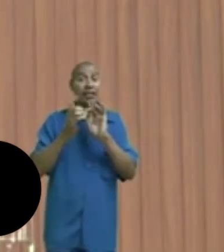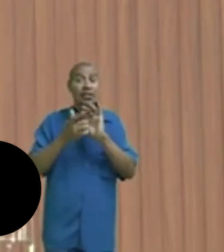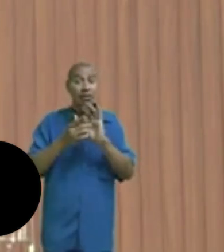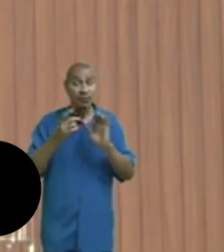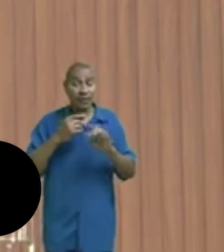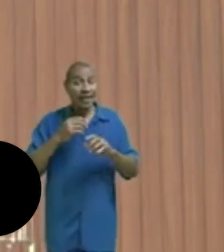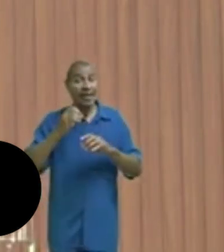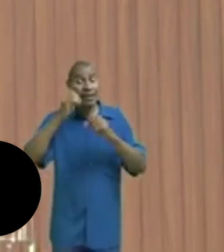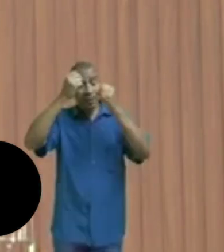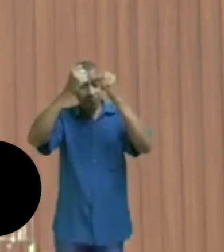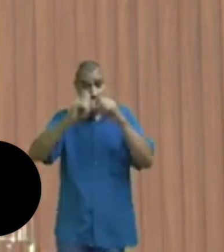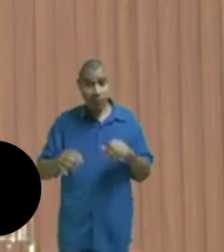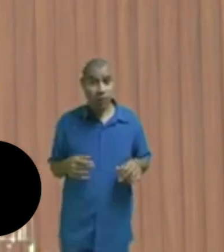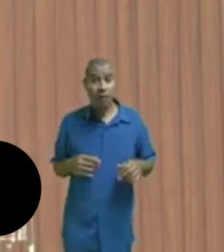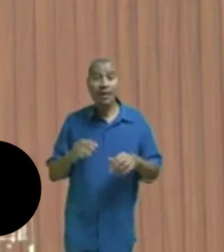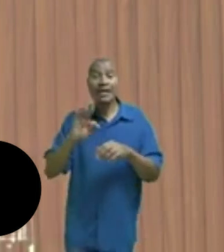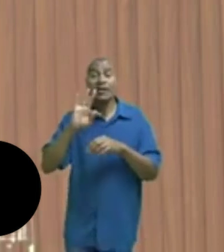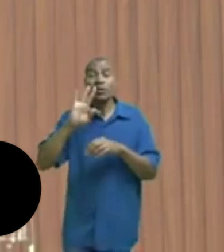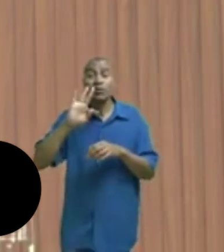ninguém as arrancará da minha mão.